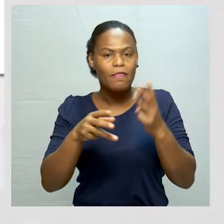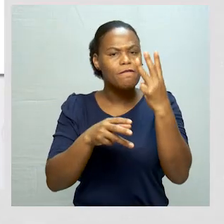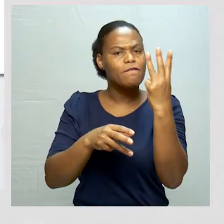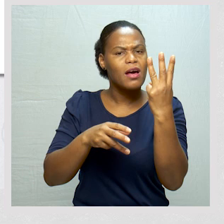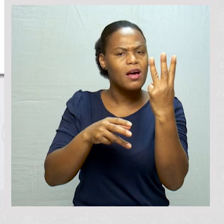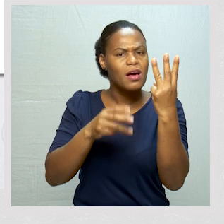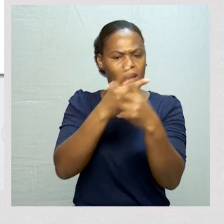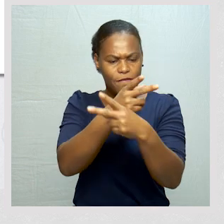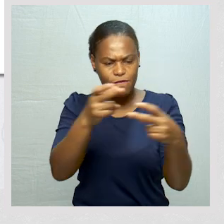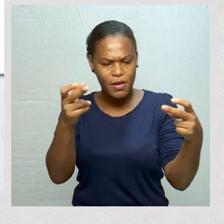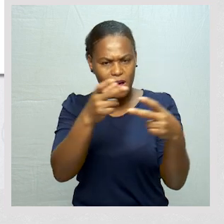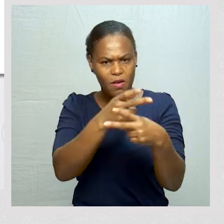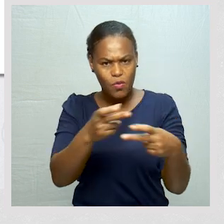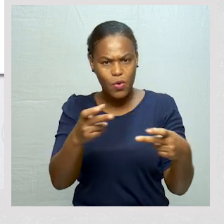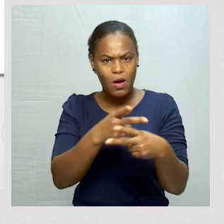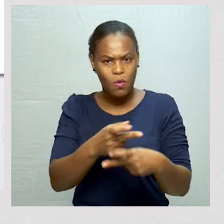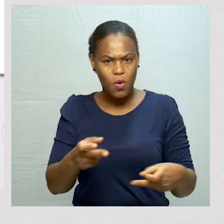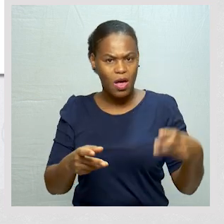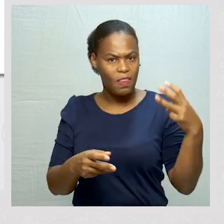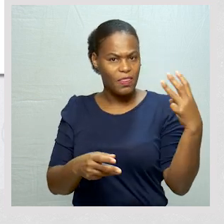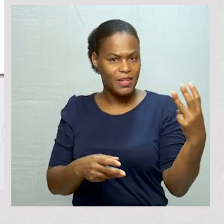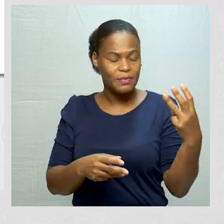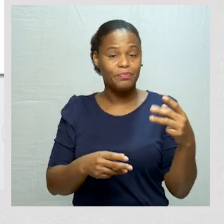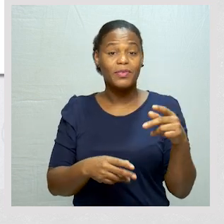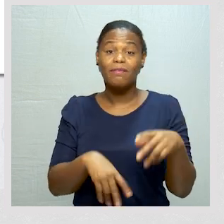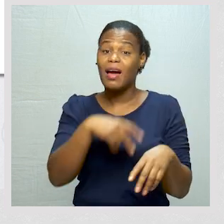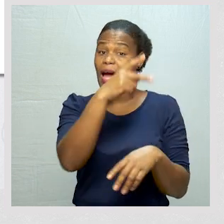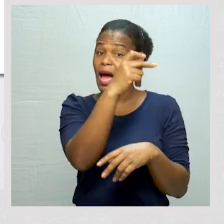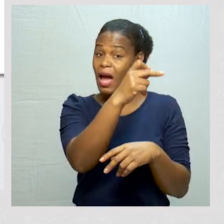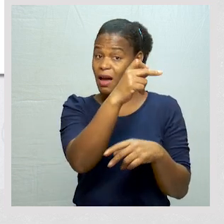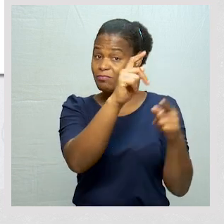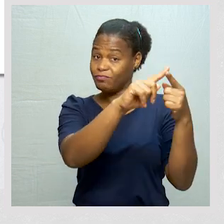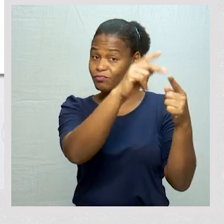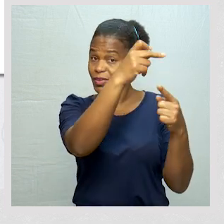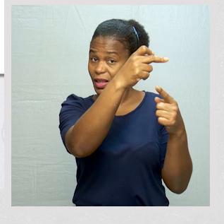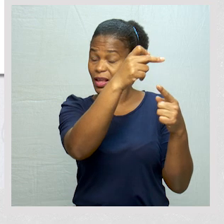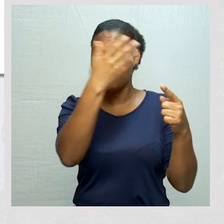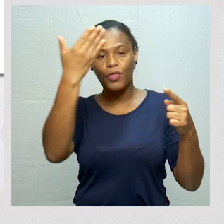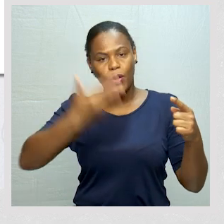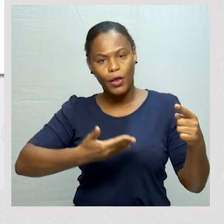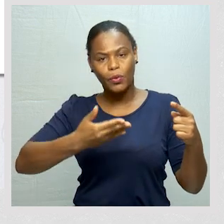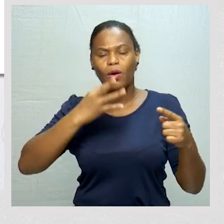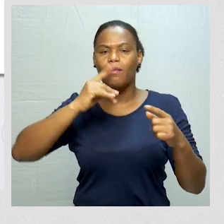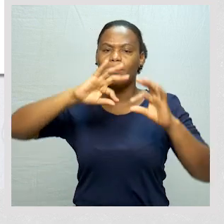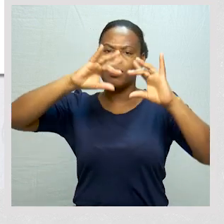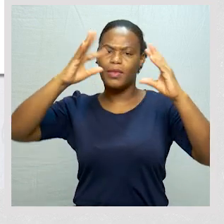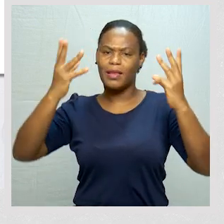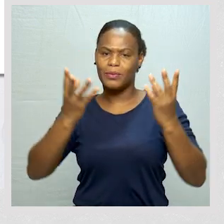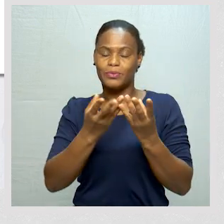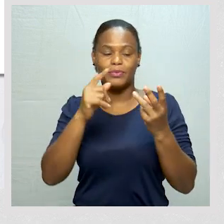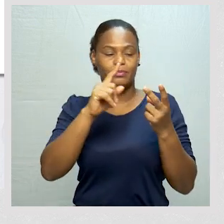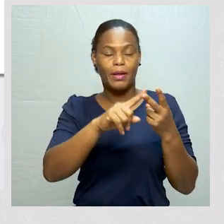frases. Vamos ler. Frase A. Os direitos da natureza. Frase B.